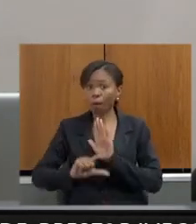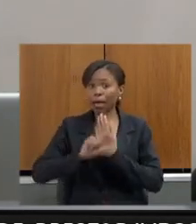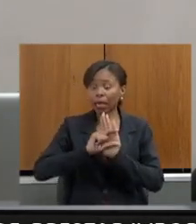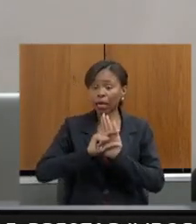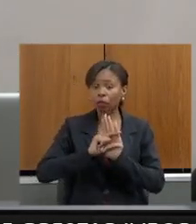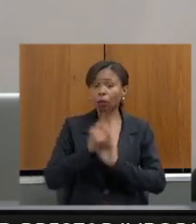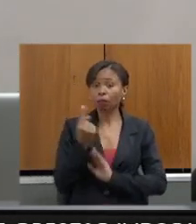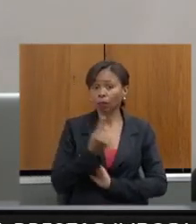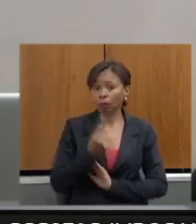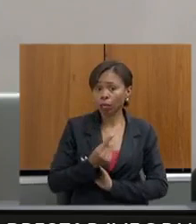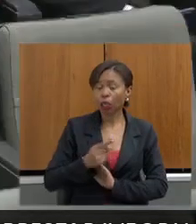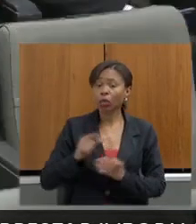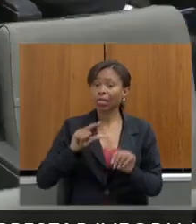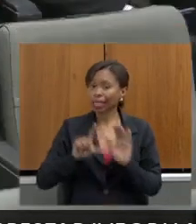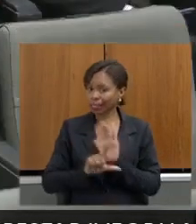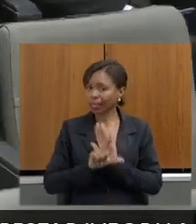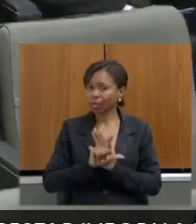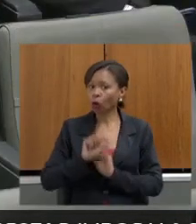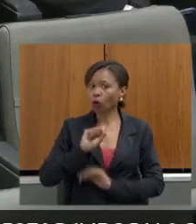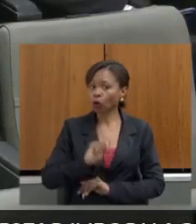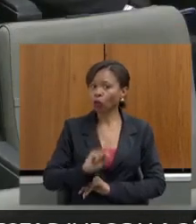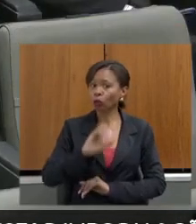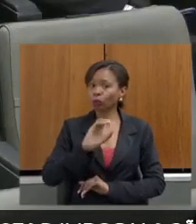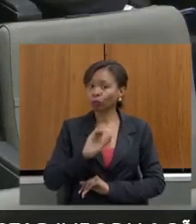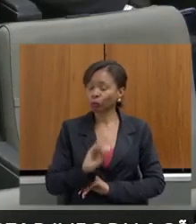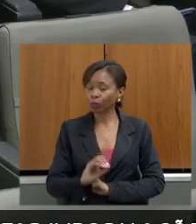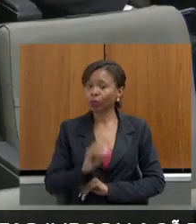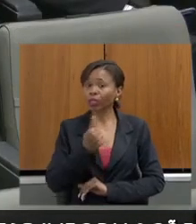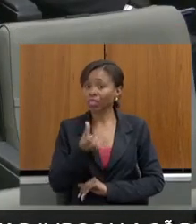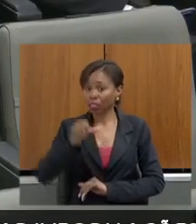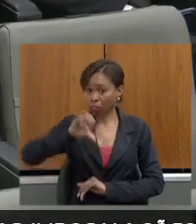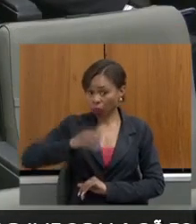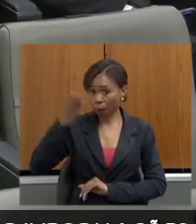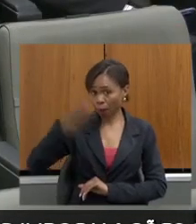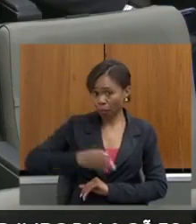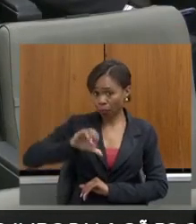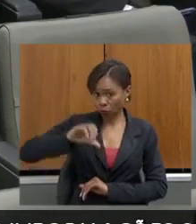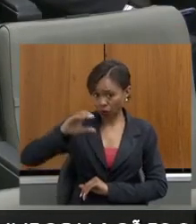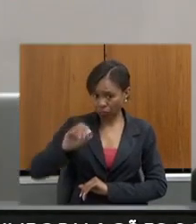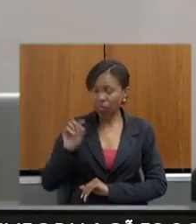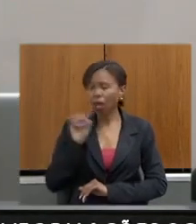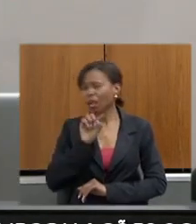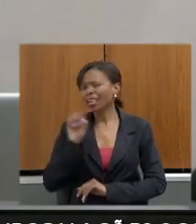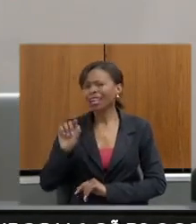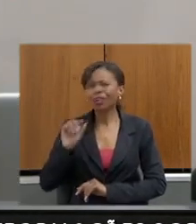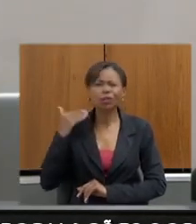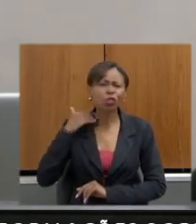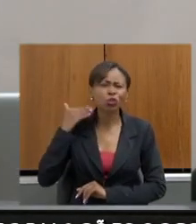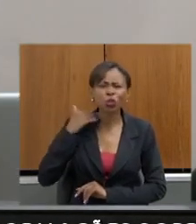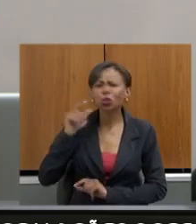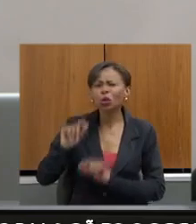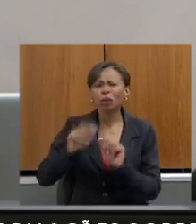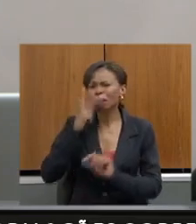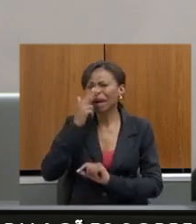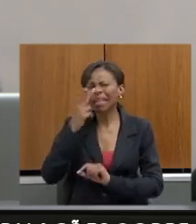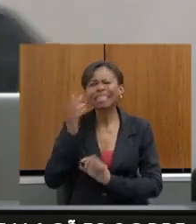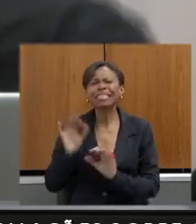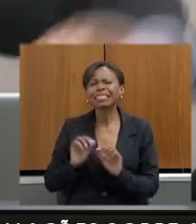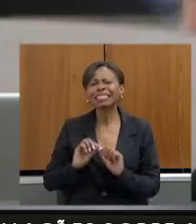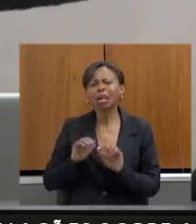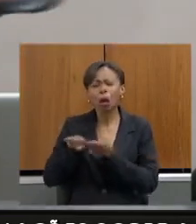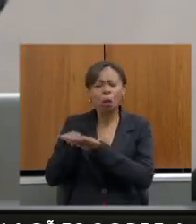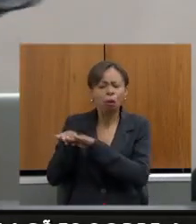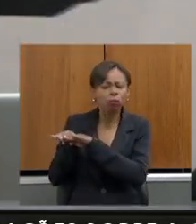da lei 8069/90 E eles pegaram a régua acho que o legislador tá uma régua na mão Viu sabia